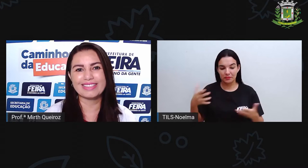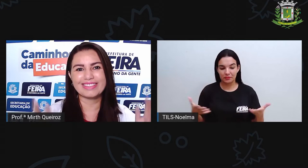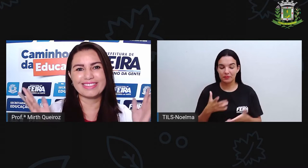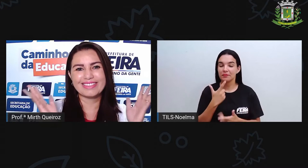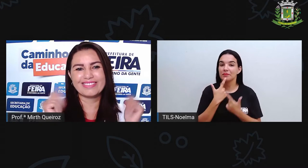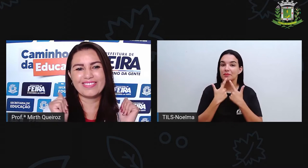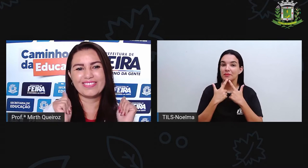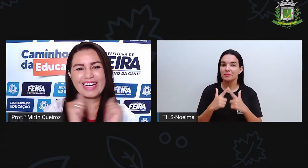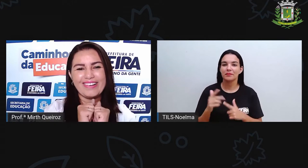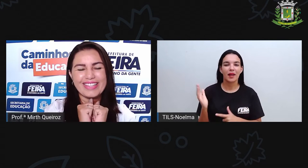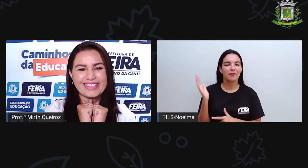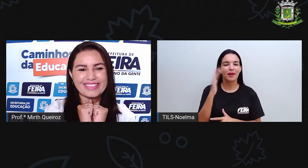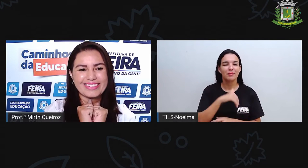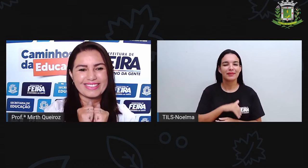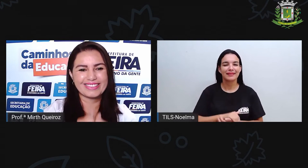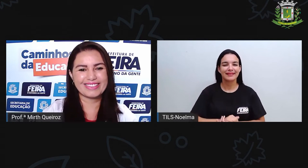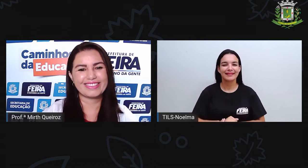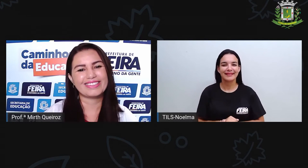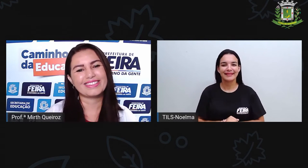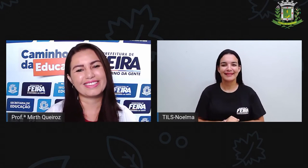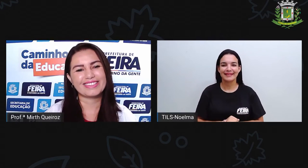linguagem. Vamos a aula?